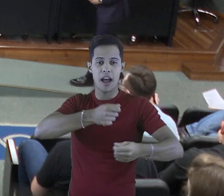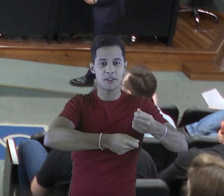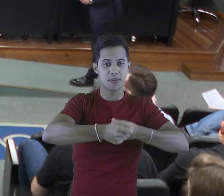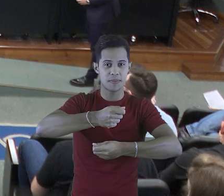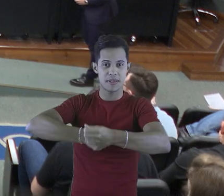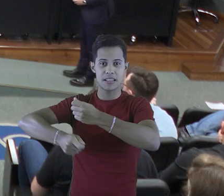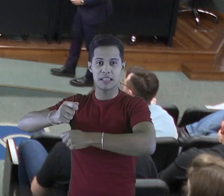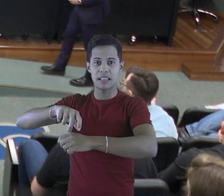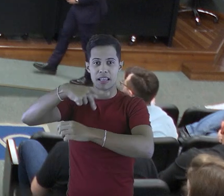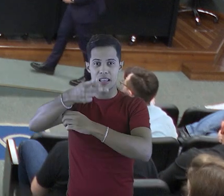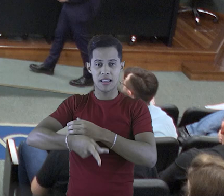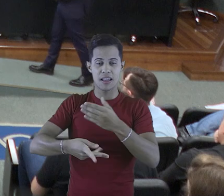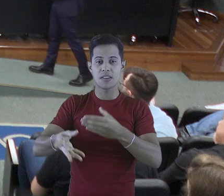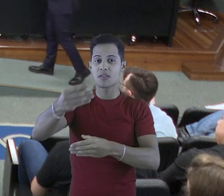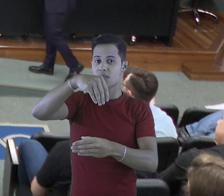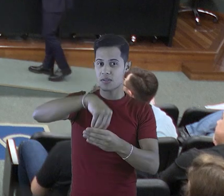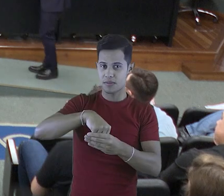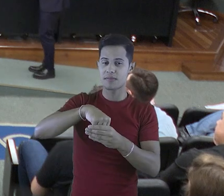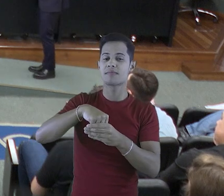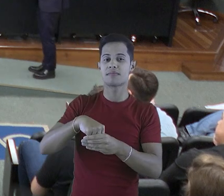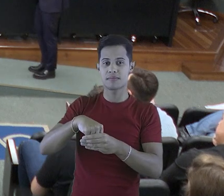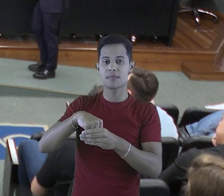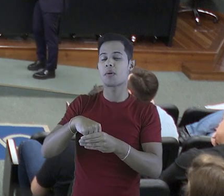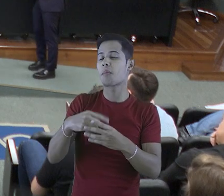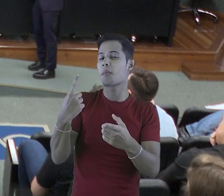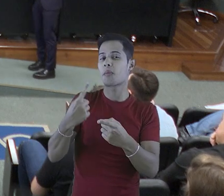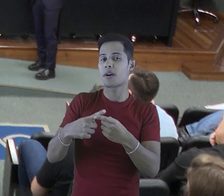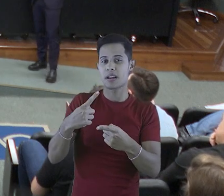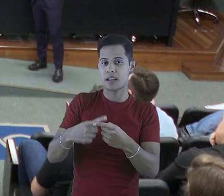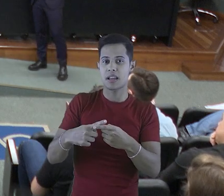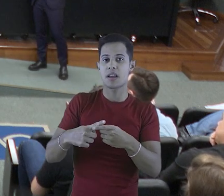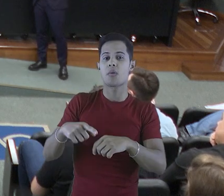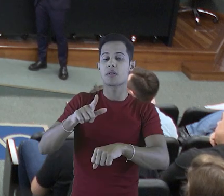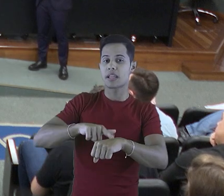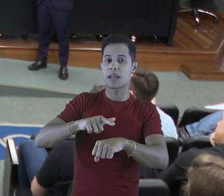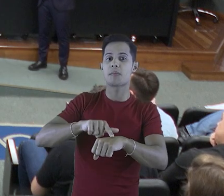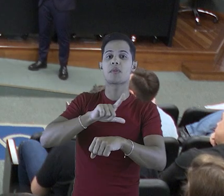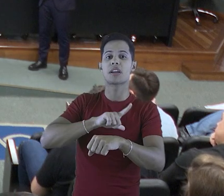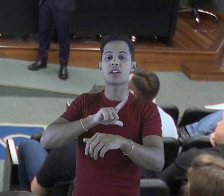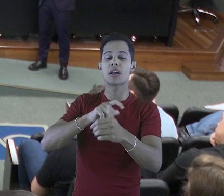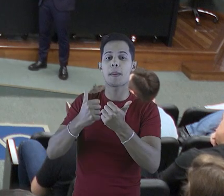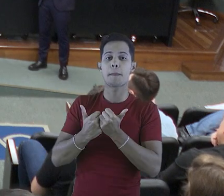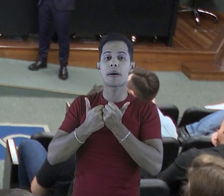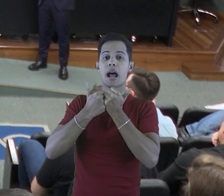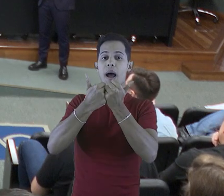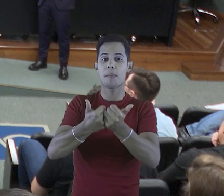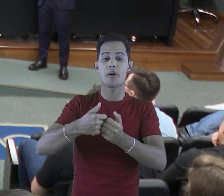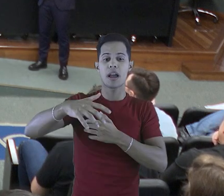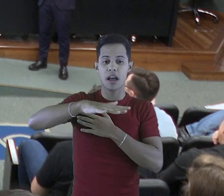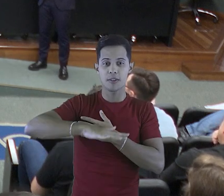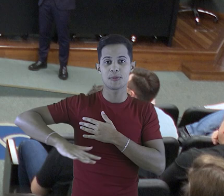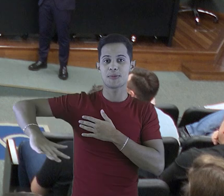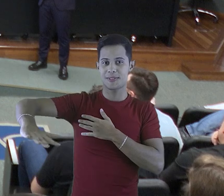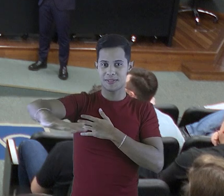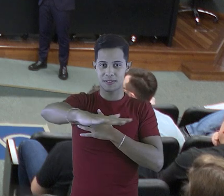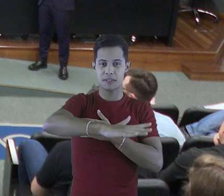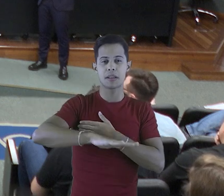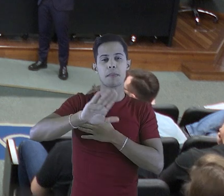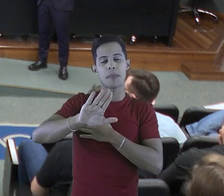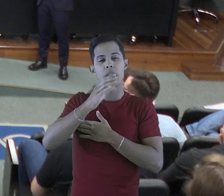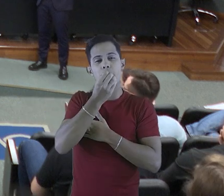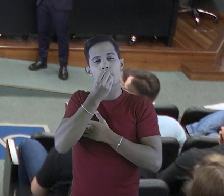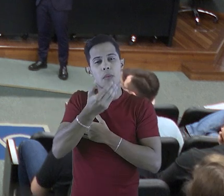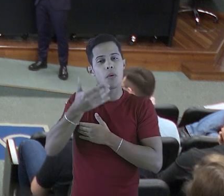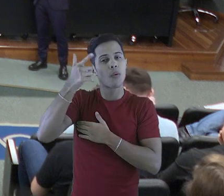em razão do exíguo tempo que tínhamos para torná-lo efetivo. Mas, felizmente, conseguimos,